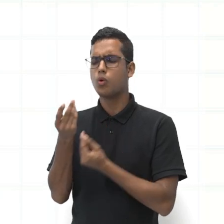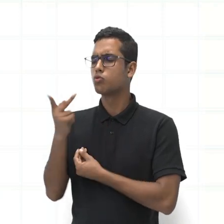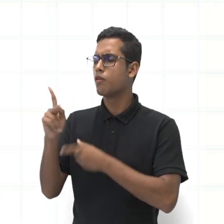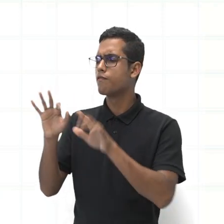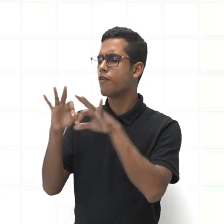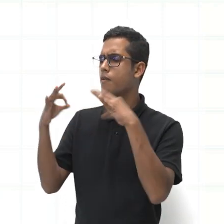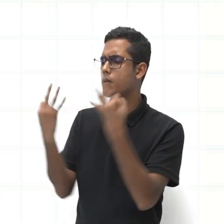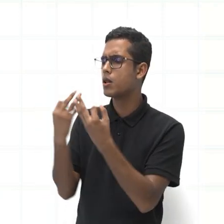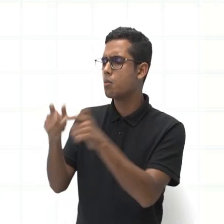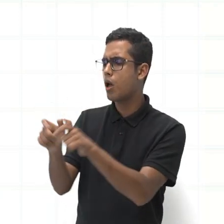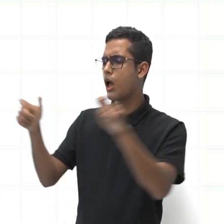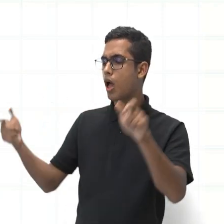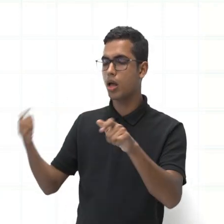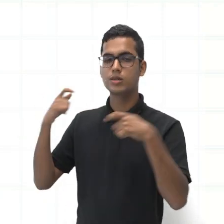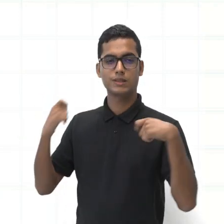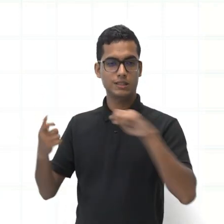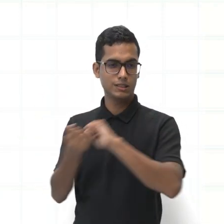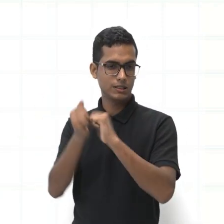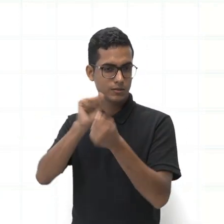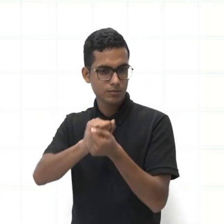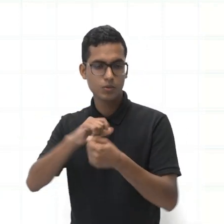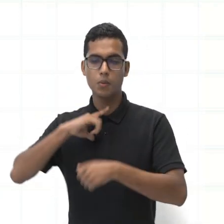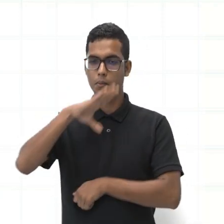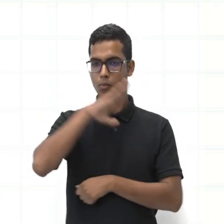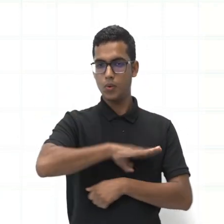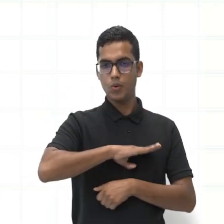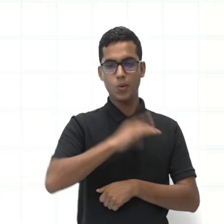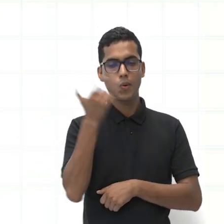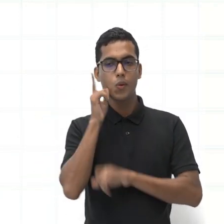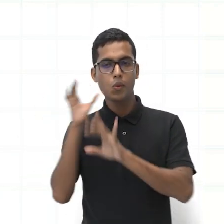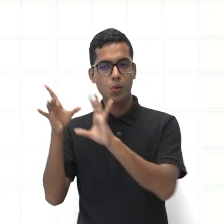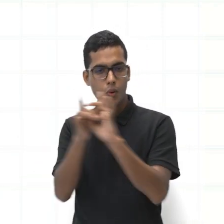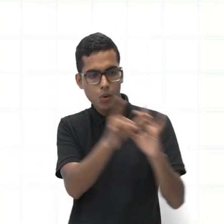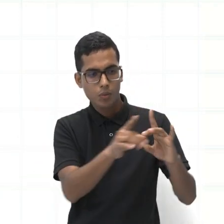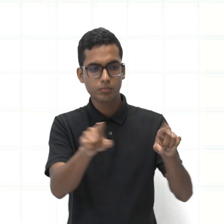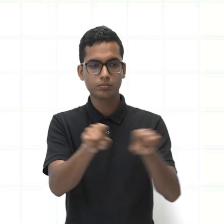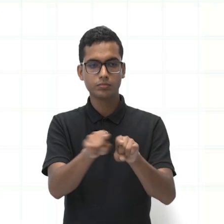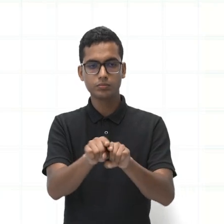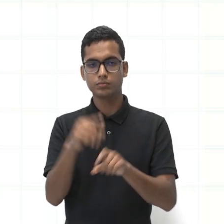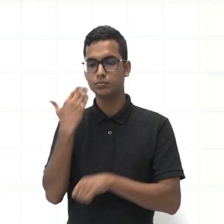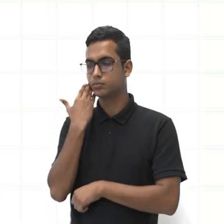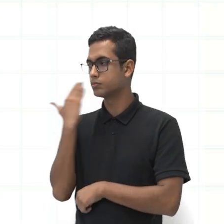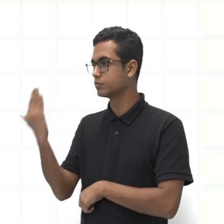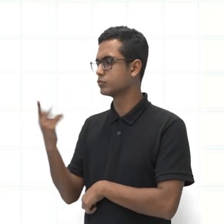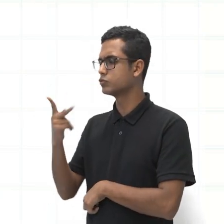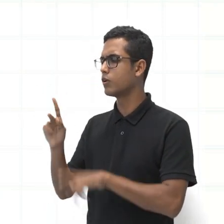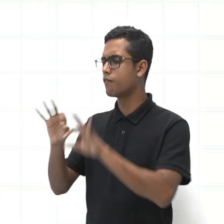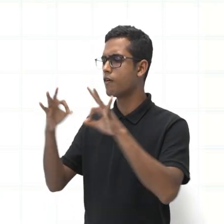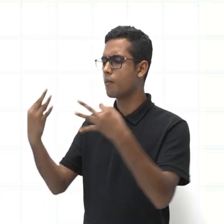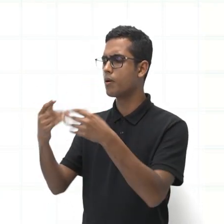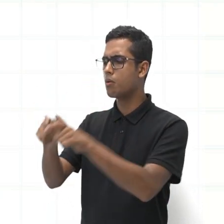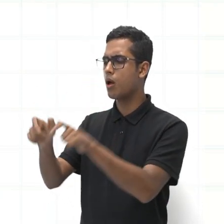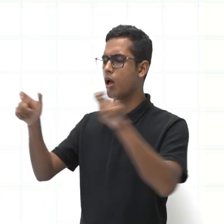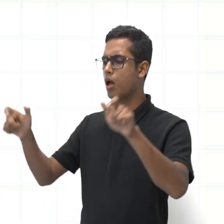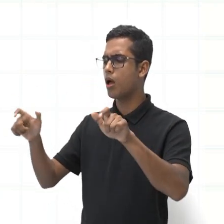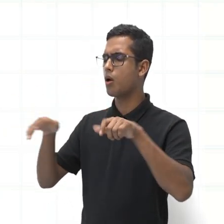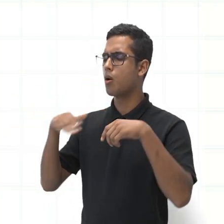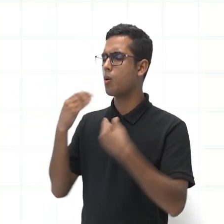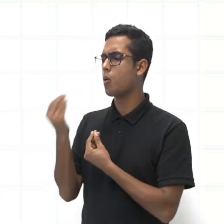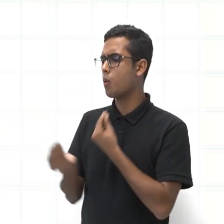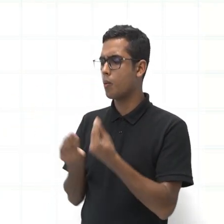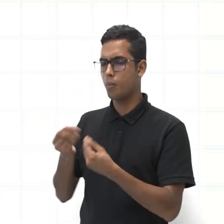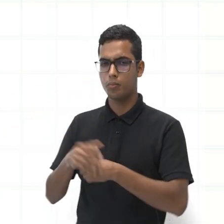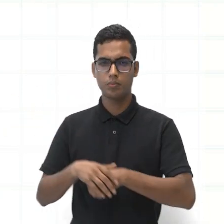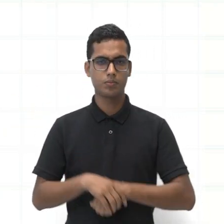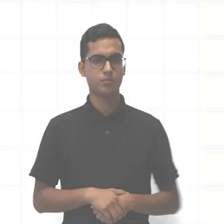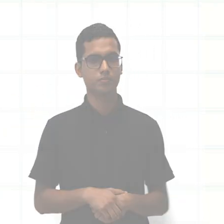Então, repare que precisa fazer essa adequação para fazer sentido na língua portuguesa. Então, vai ficar quão grande é sua família? Ou então, qual